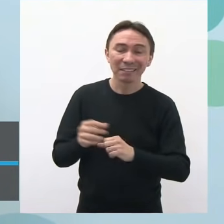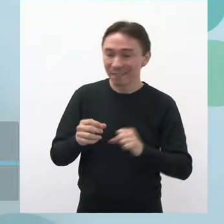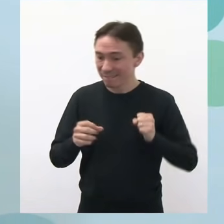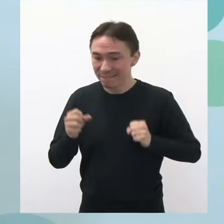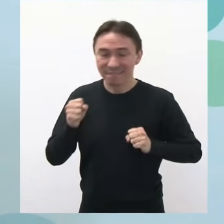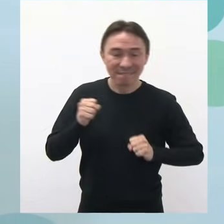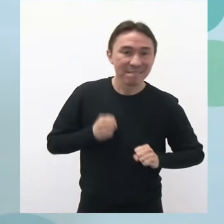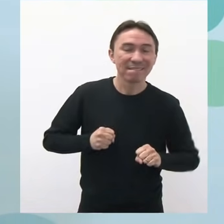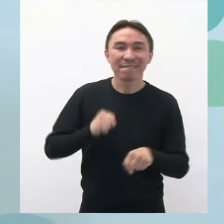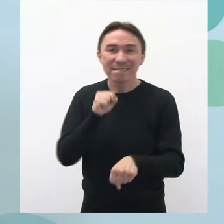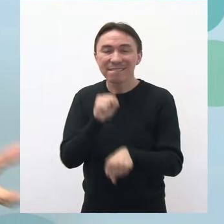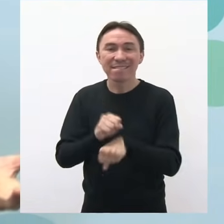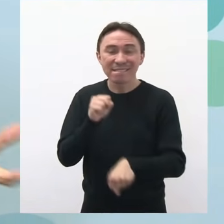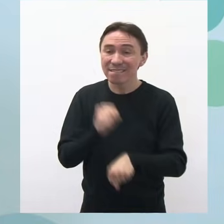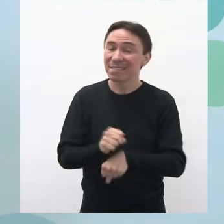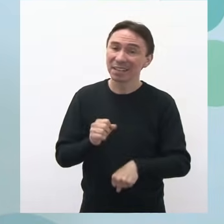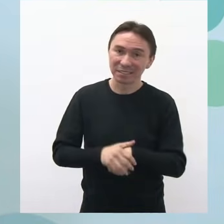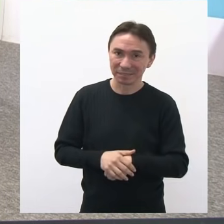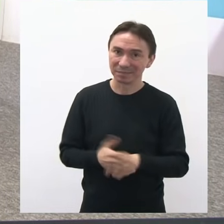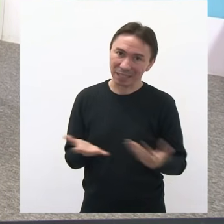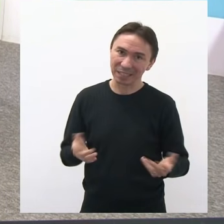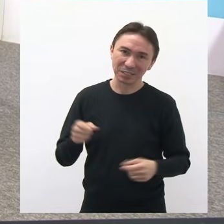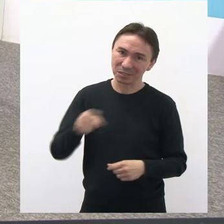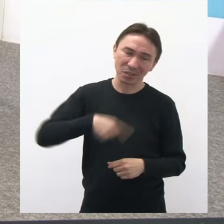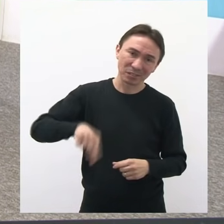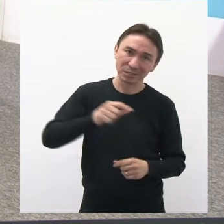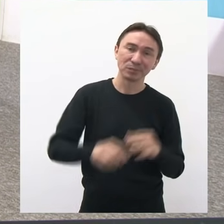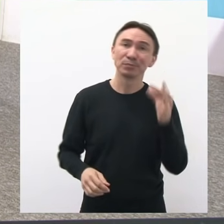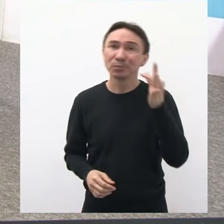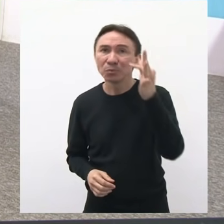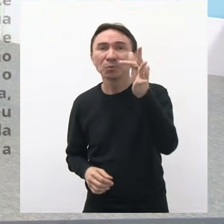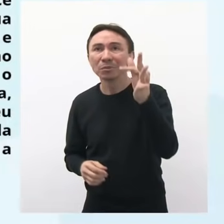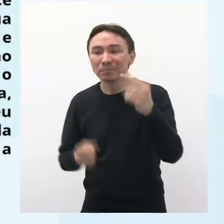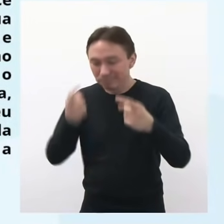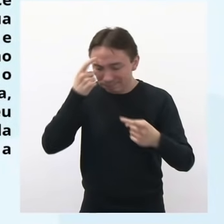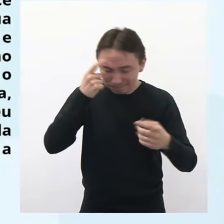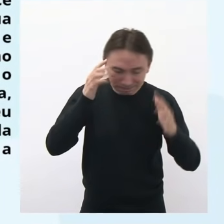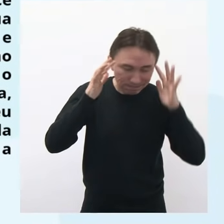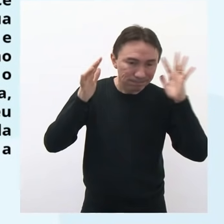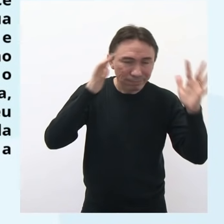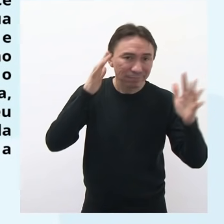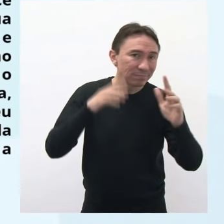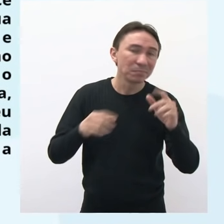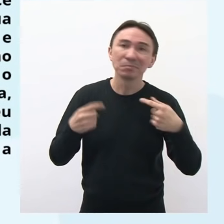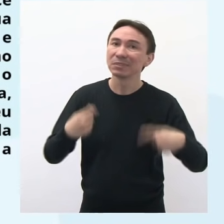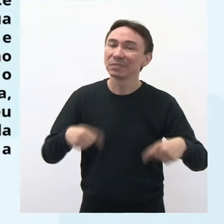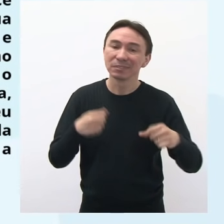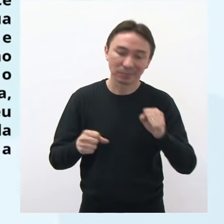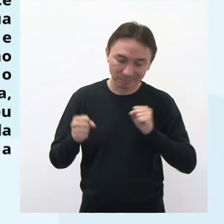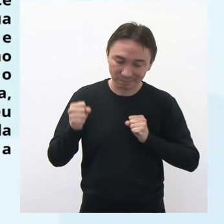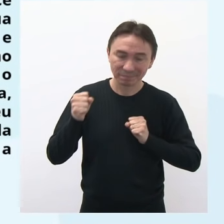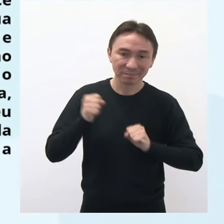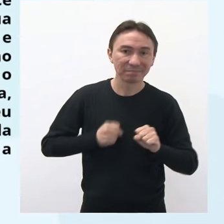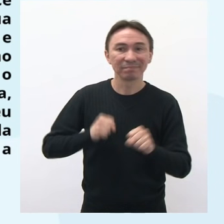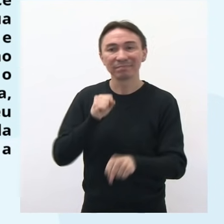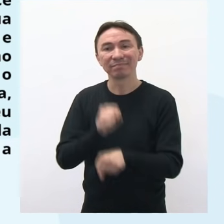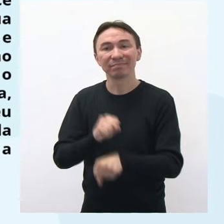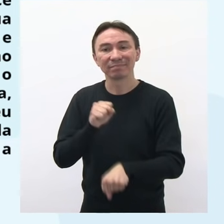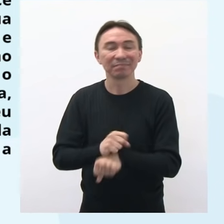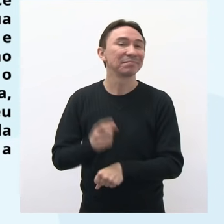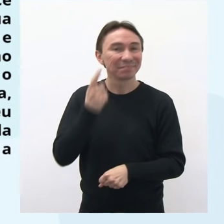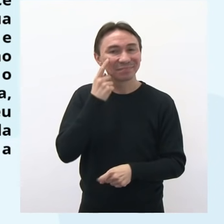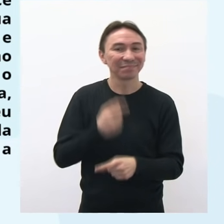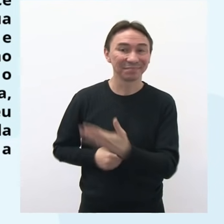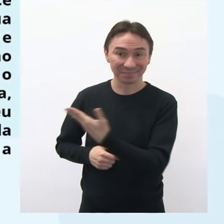Não tem como a gente construir o nosso futuro sem a esperança. Exato. Né? Uhum. Então, vamos lá. Na tela aí, ó, nós temos aí o quem sou, nós temos o